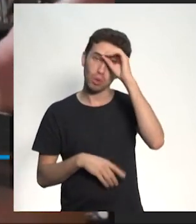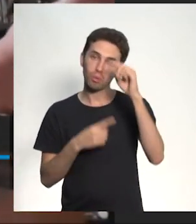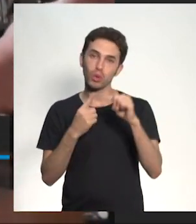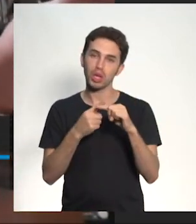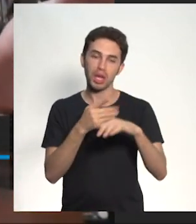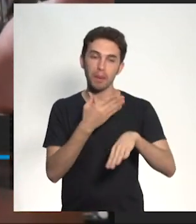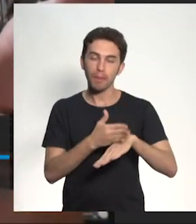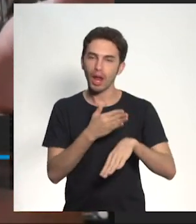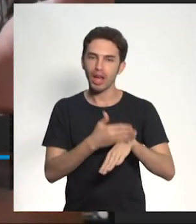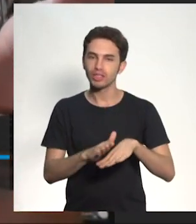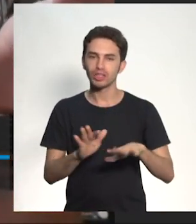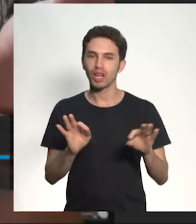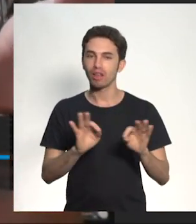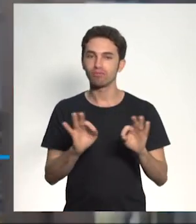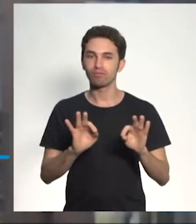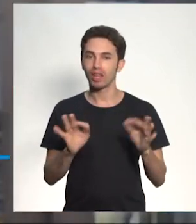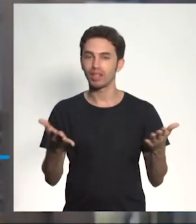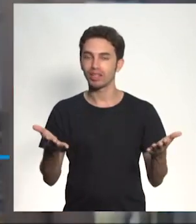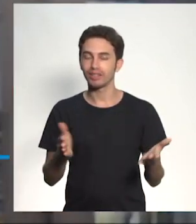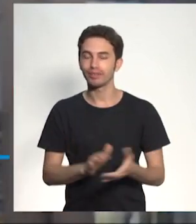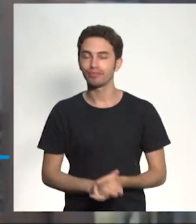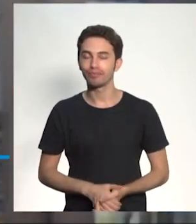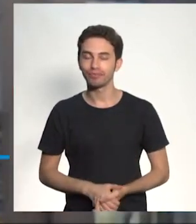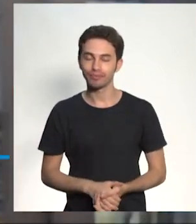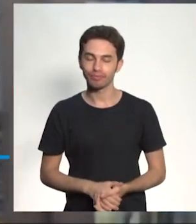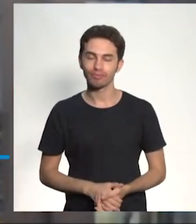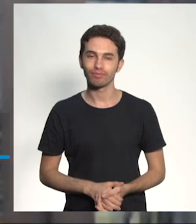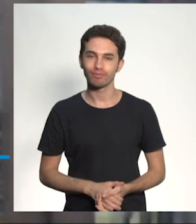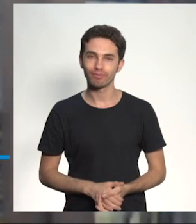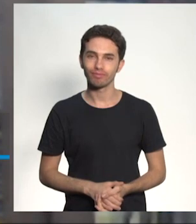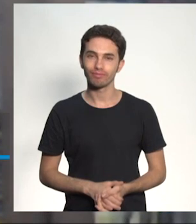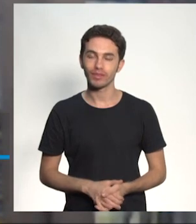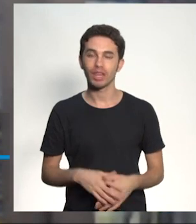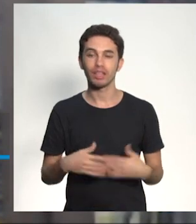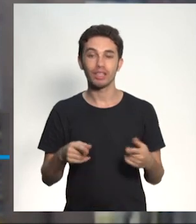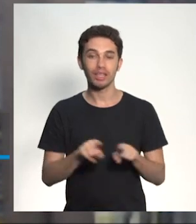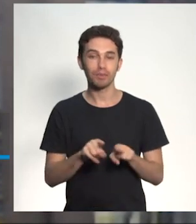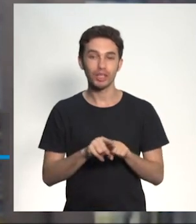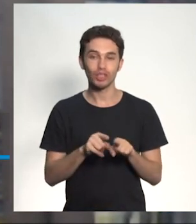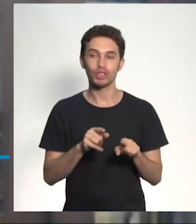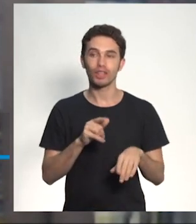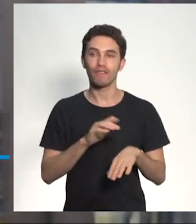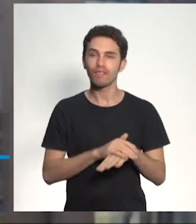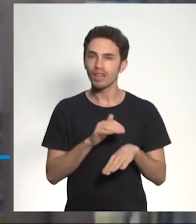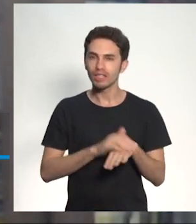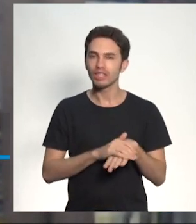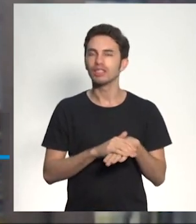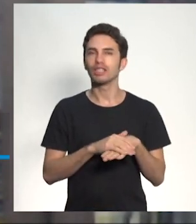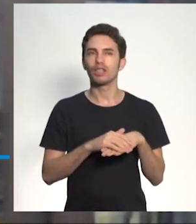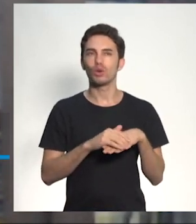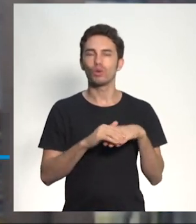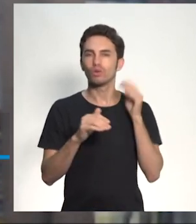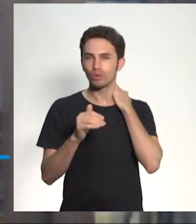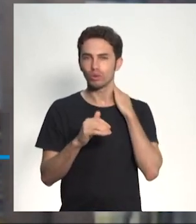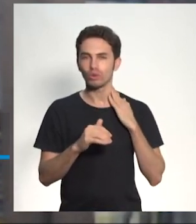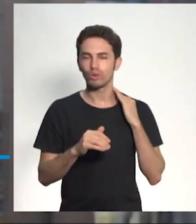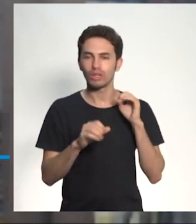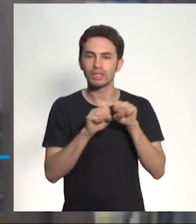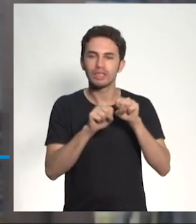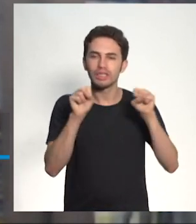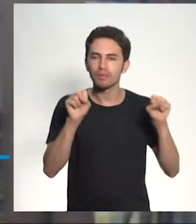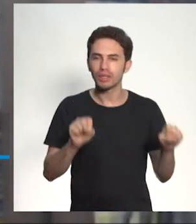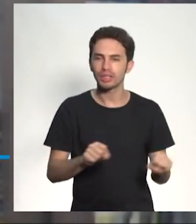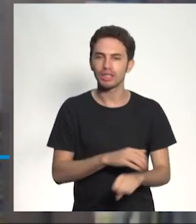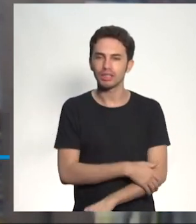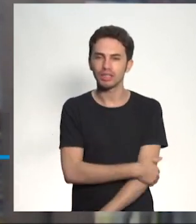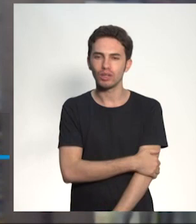prática. E nós fizemos, né, ao longo aqui das aulas, um processo de sistematização da